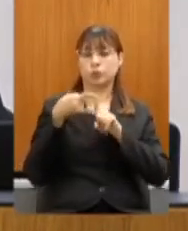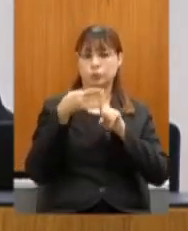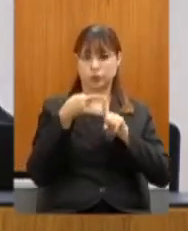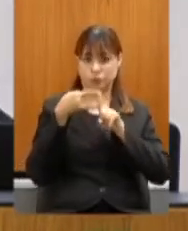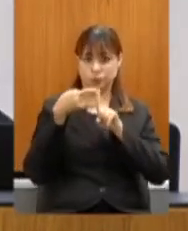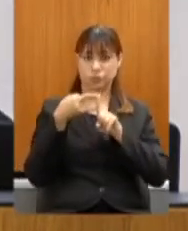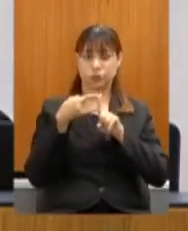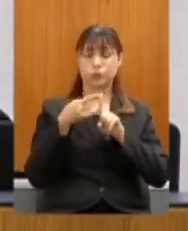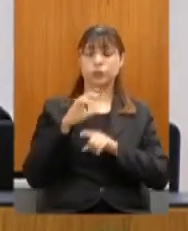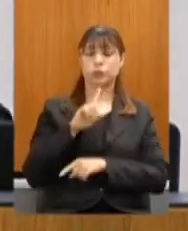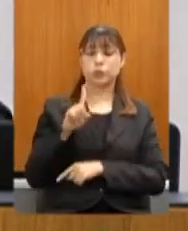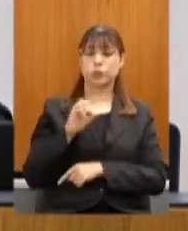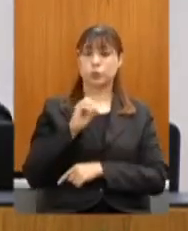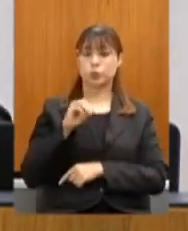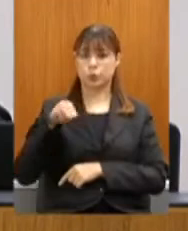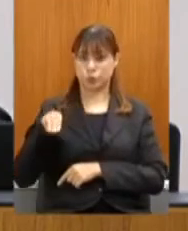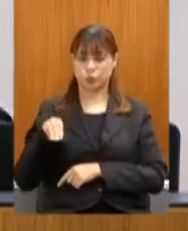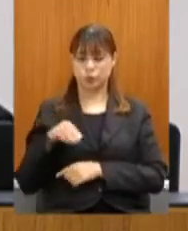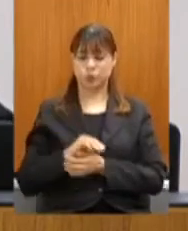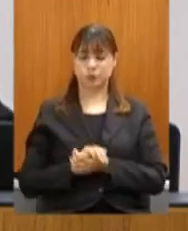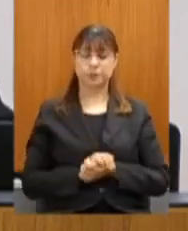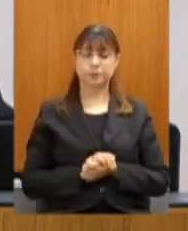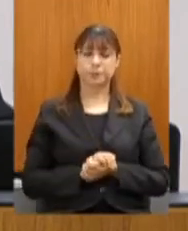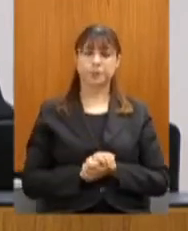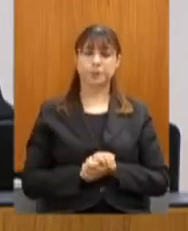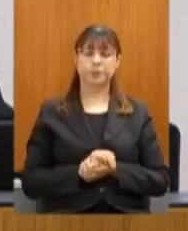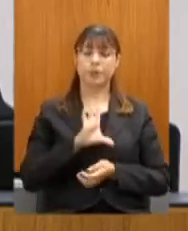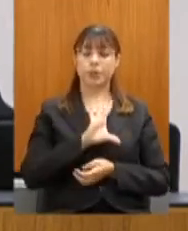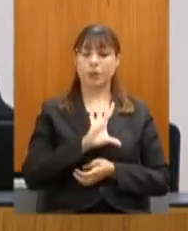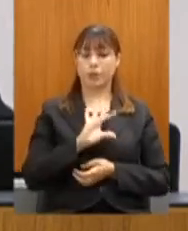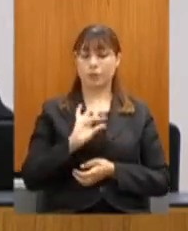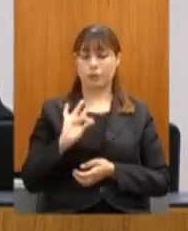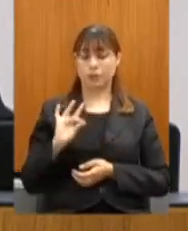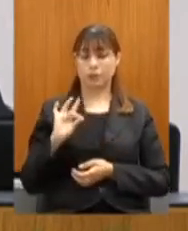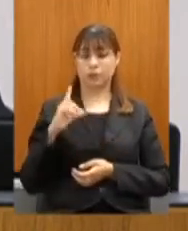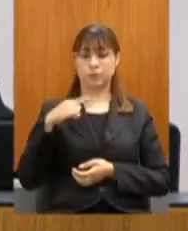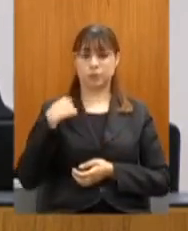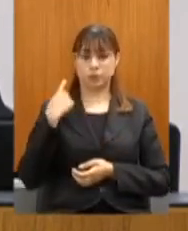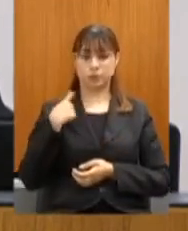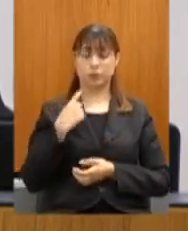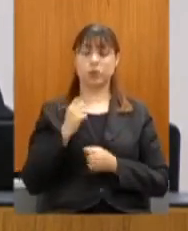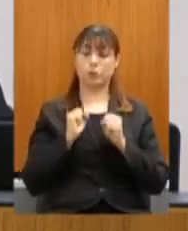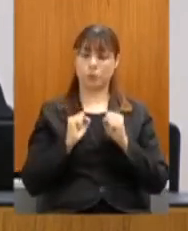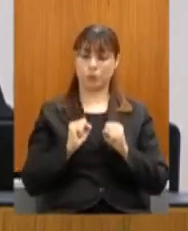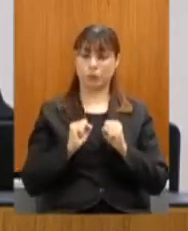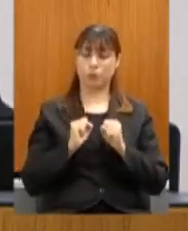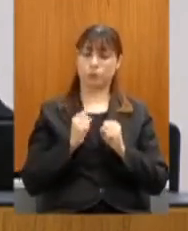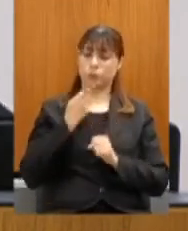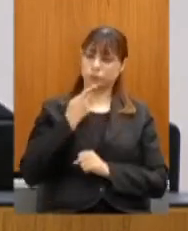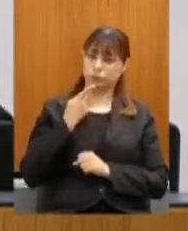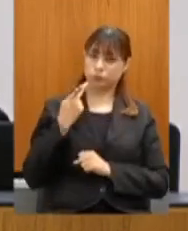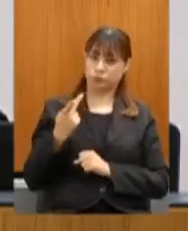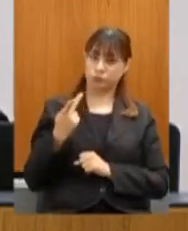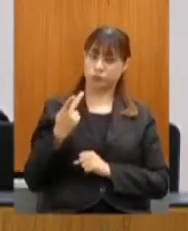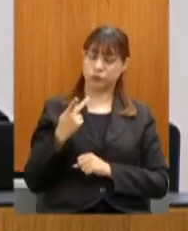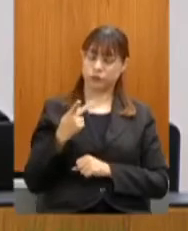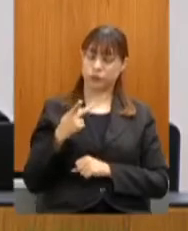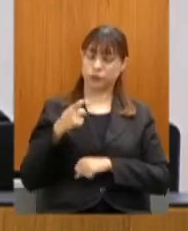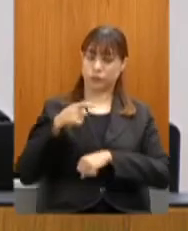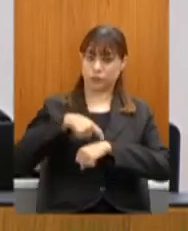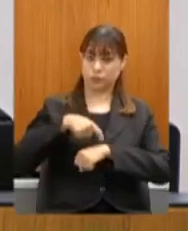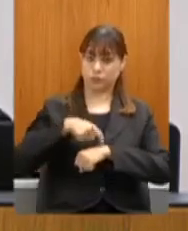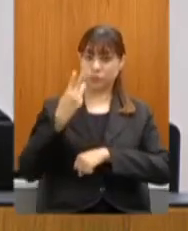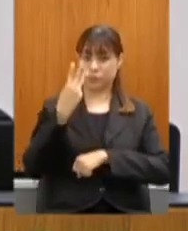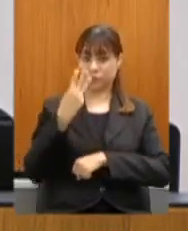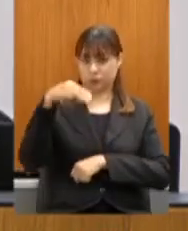Zoom. Cada deputado poderá fazer uma interpelação pelo prazo de até